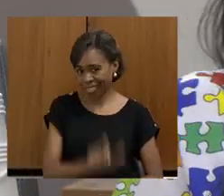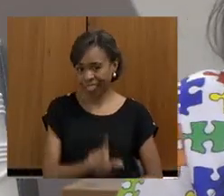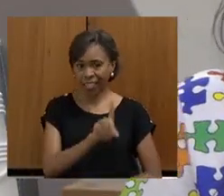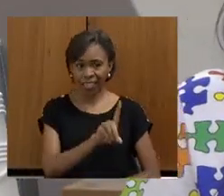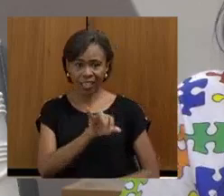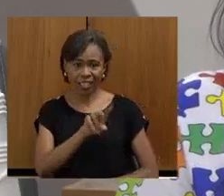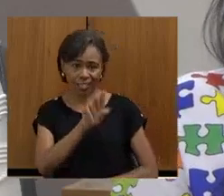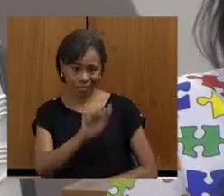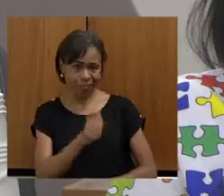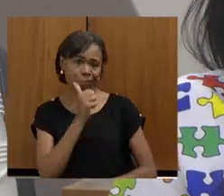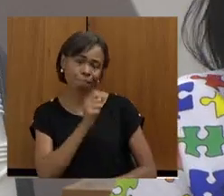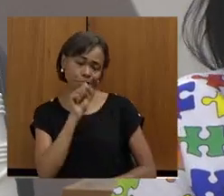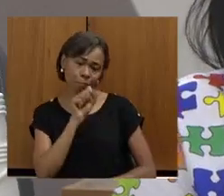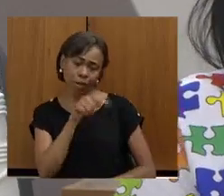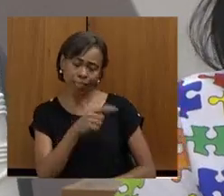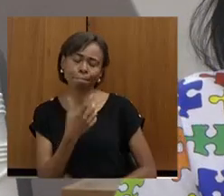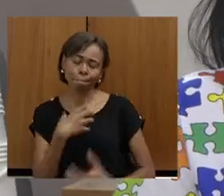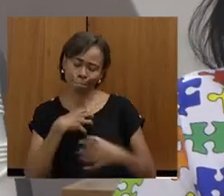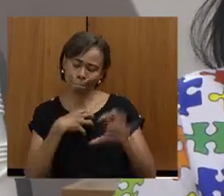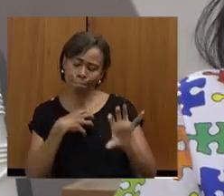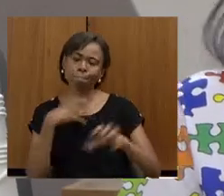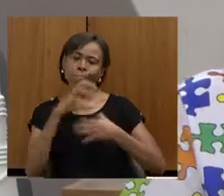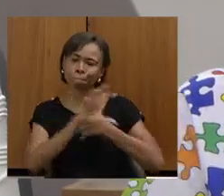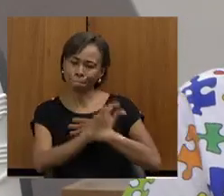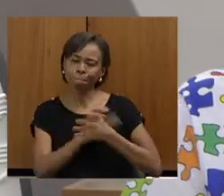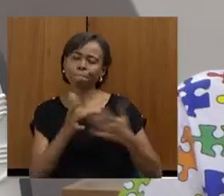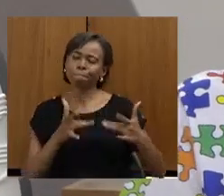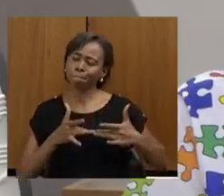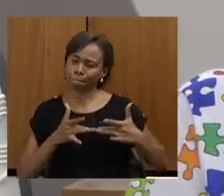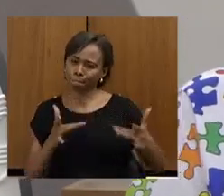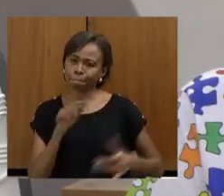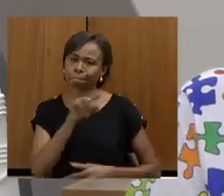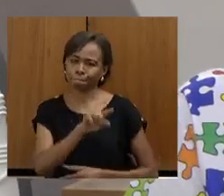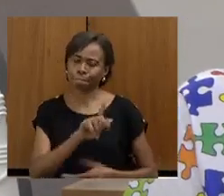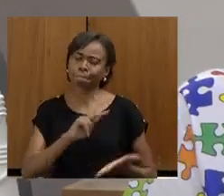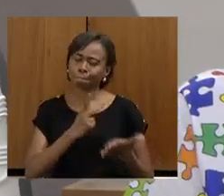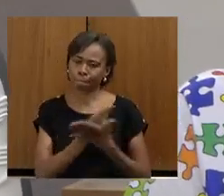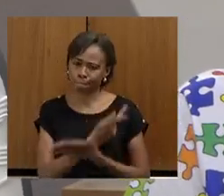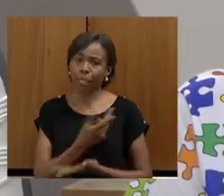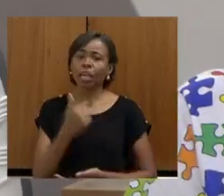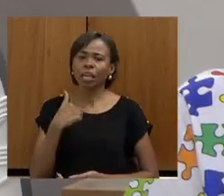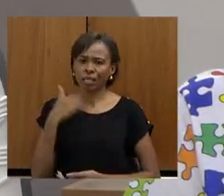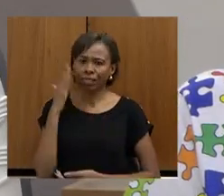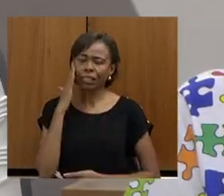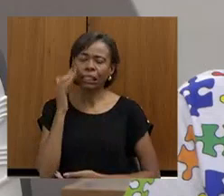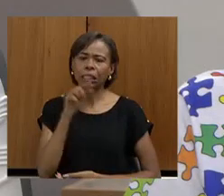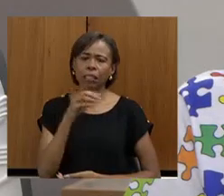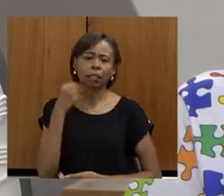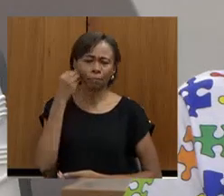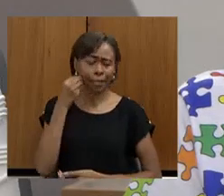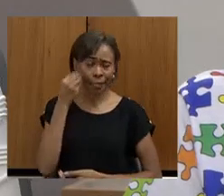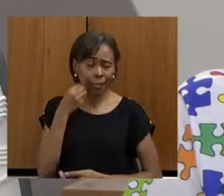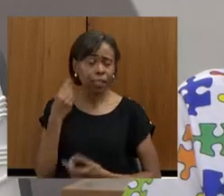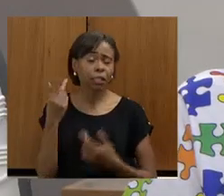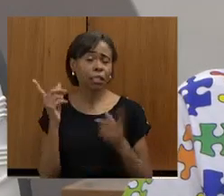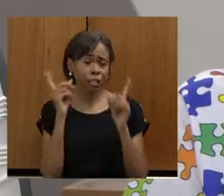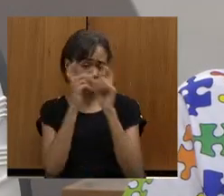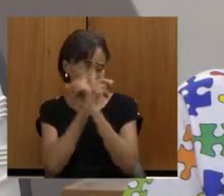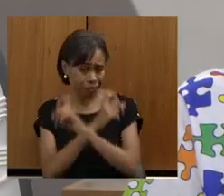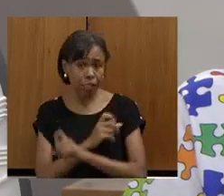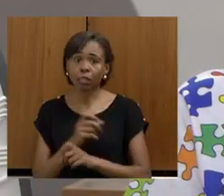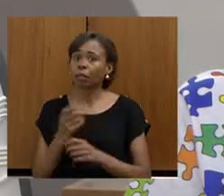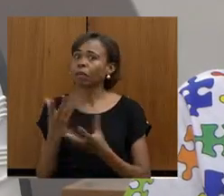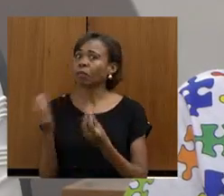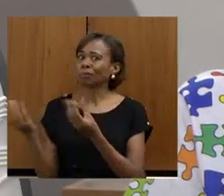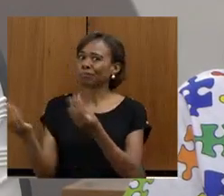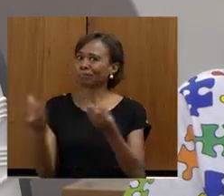me solidarizar com a situação que ela vivenciou. Dizer que essa experiência dolorosa é muito mais comum do que a gente